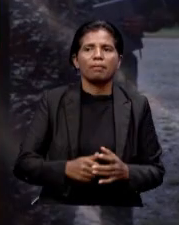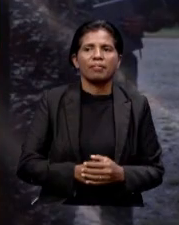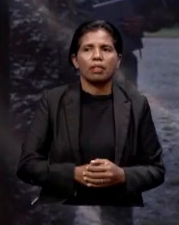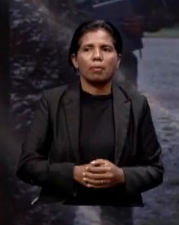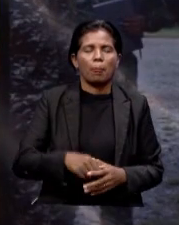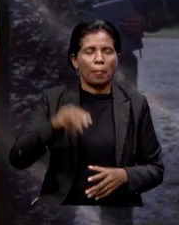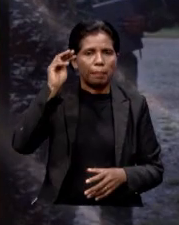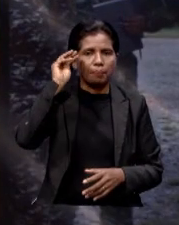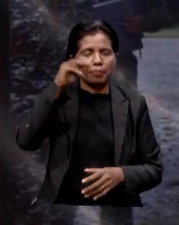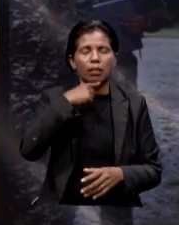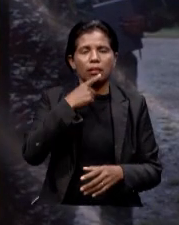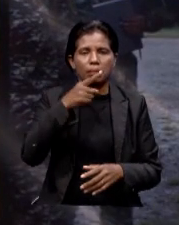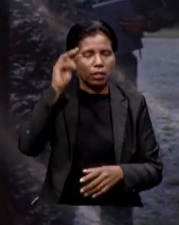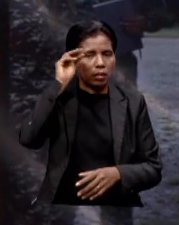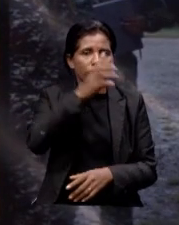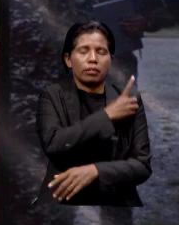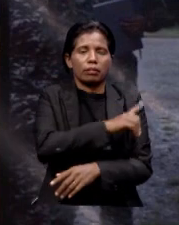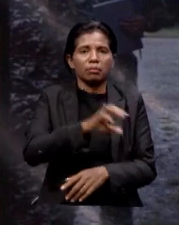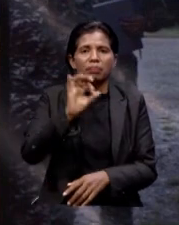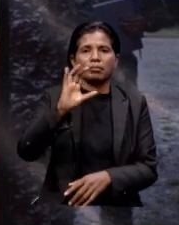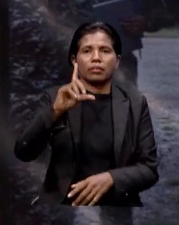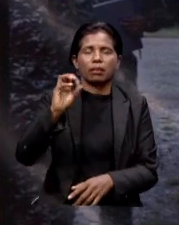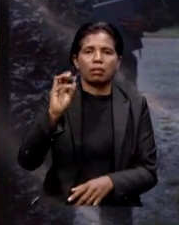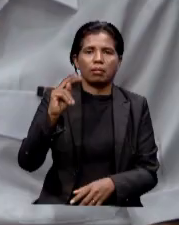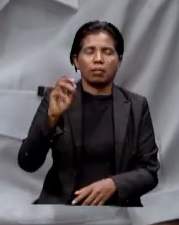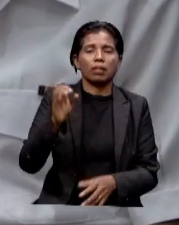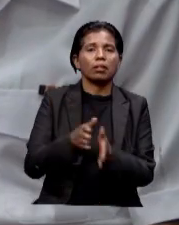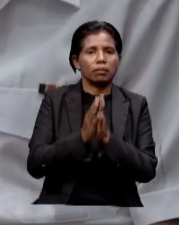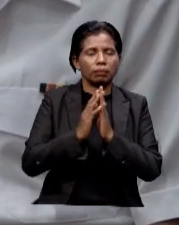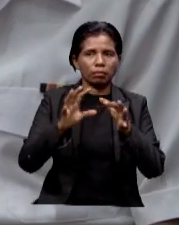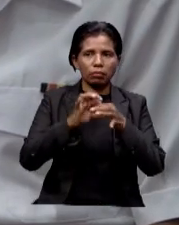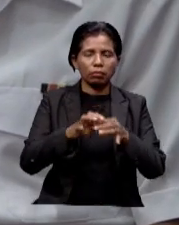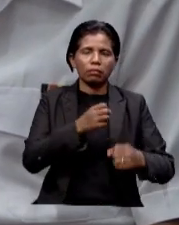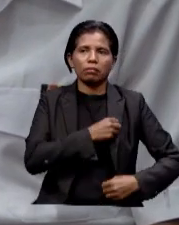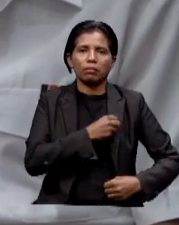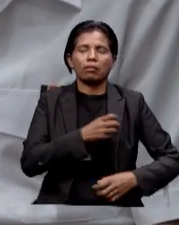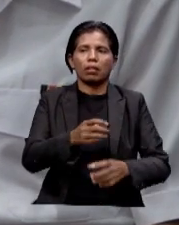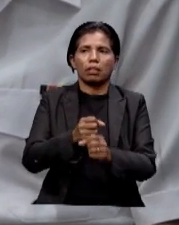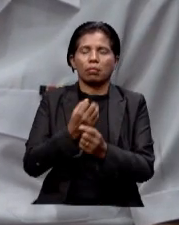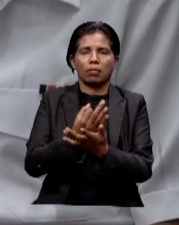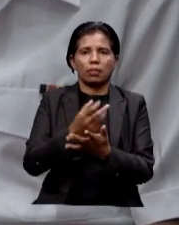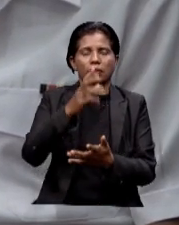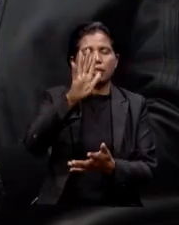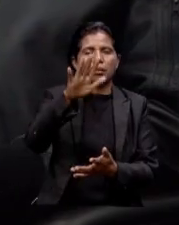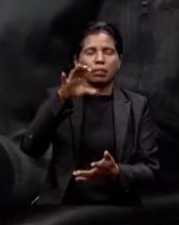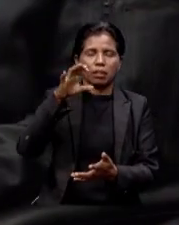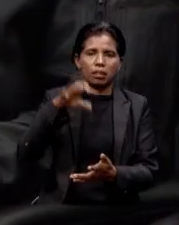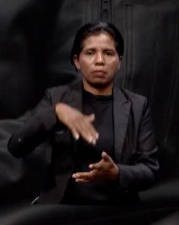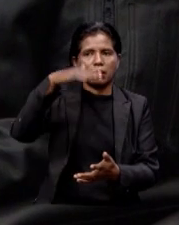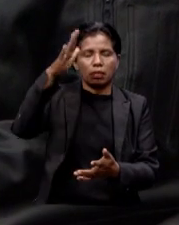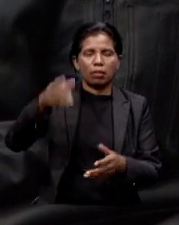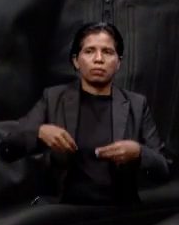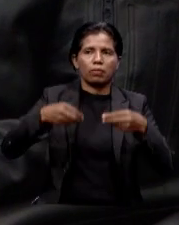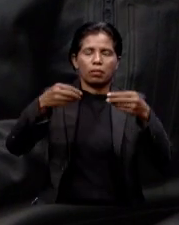Ministro da Defesa Filomeno da Paixão de Jesus, russo membro FFDTL Sira, nevesimo salário ato slima baleten,